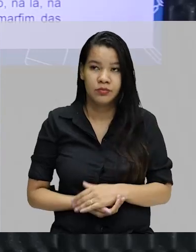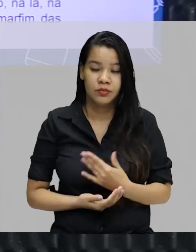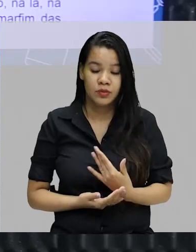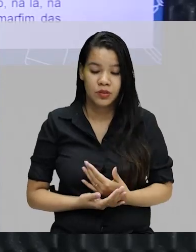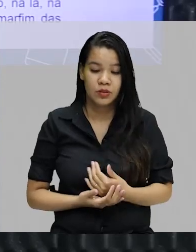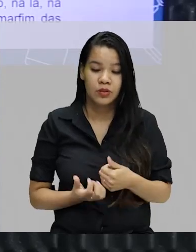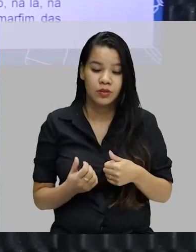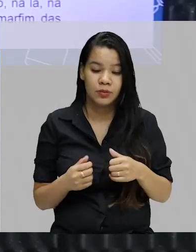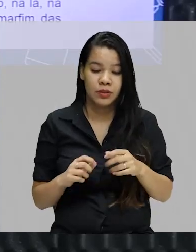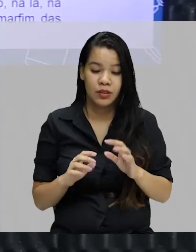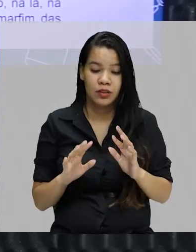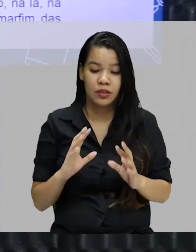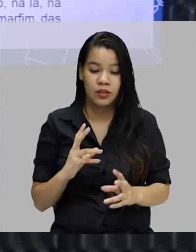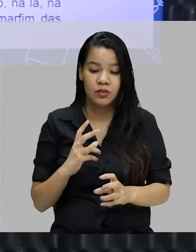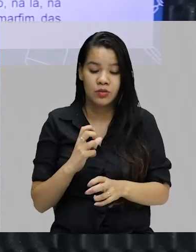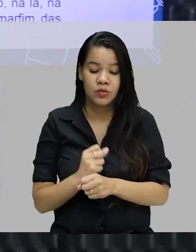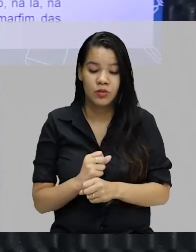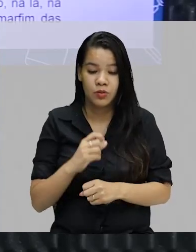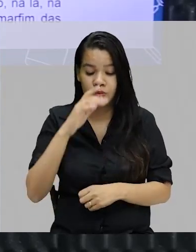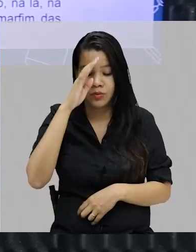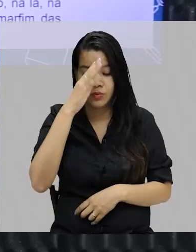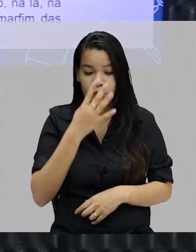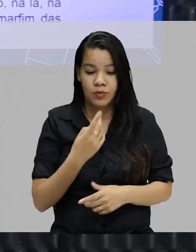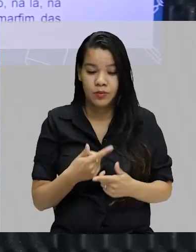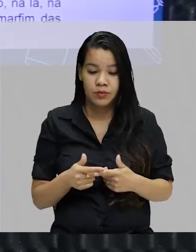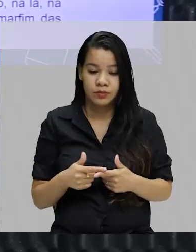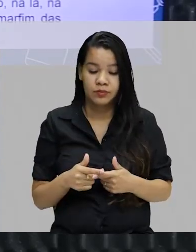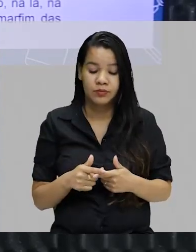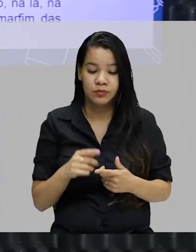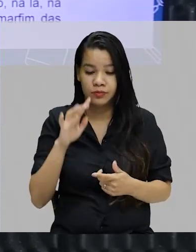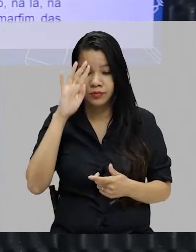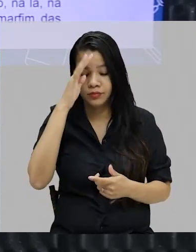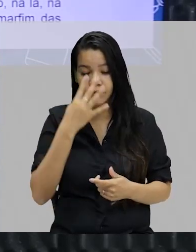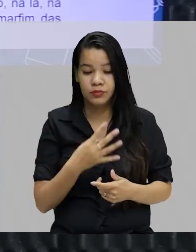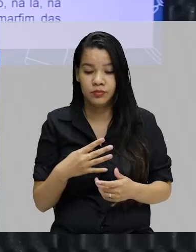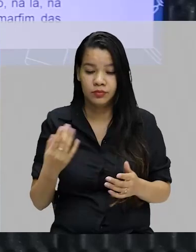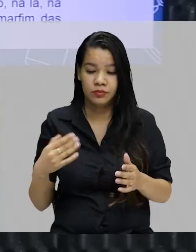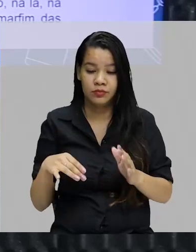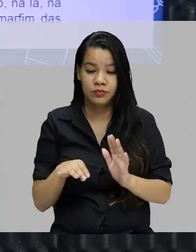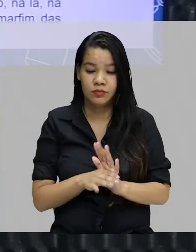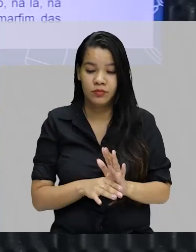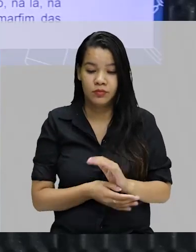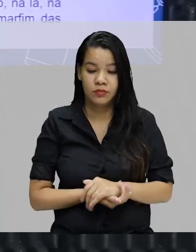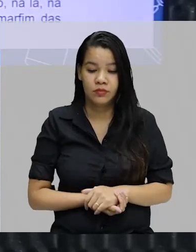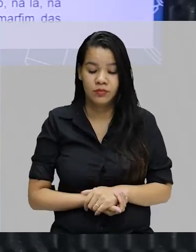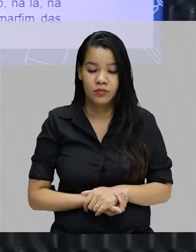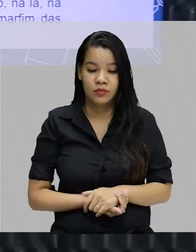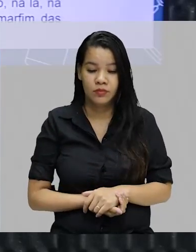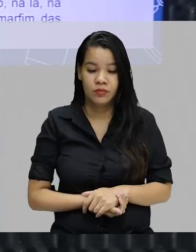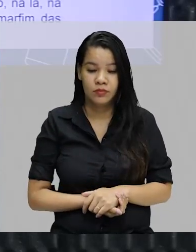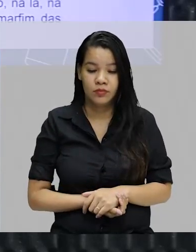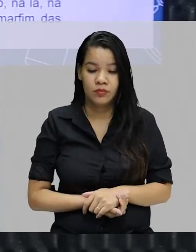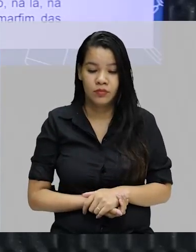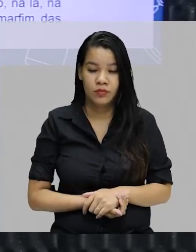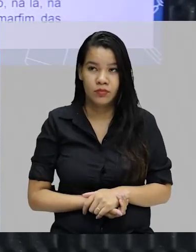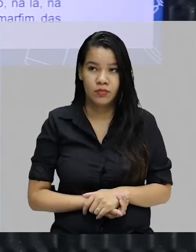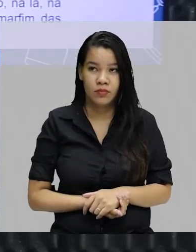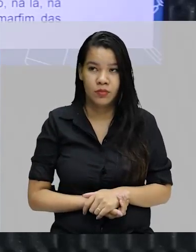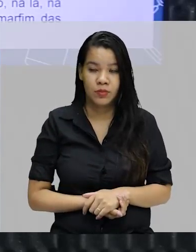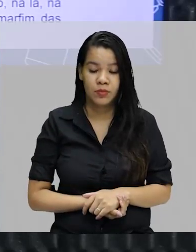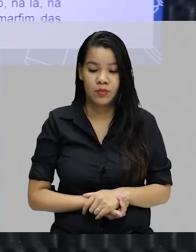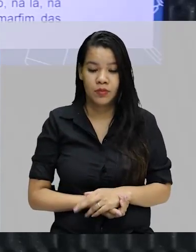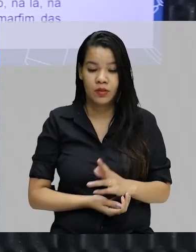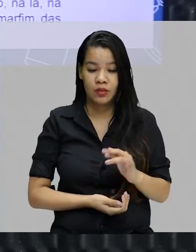Então, para resolver esse problema, né, nós chegamos à baquelite, que é uma resina, né, um tipo de polímero com